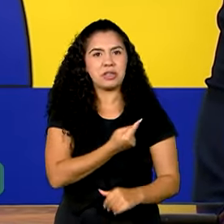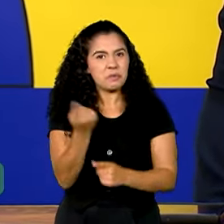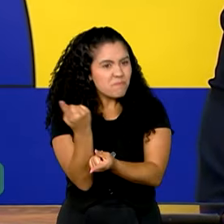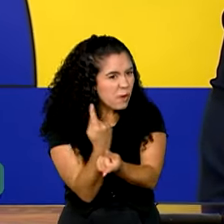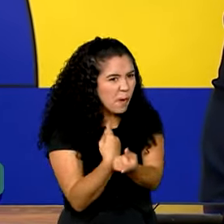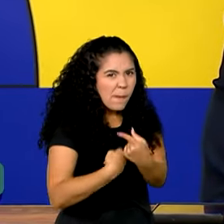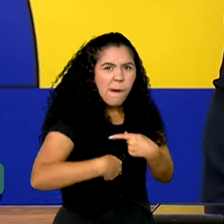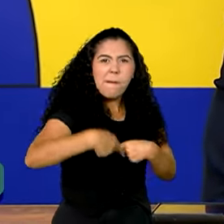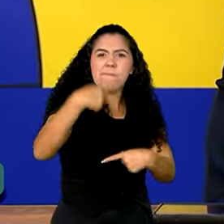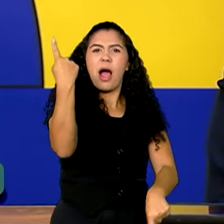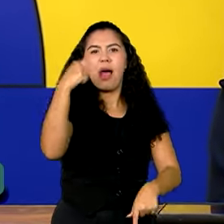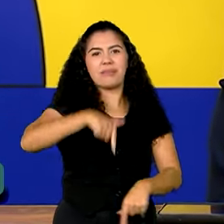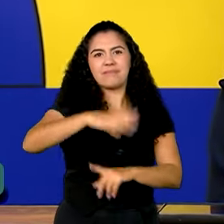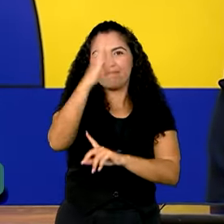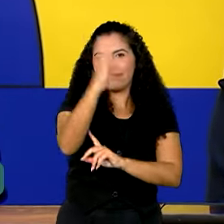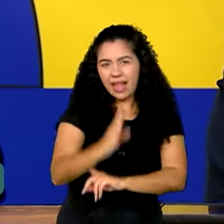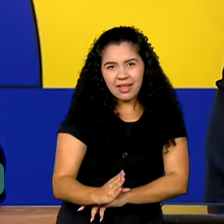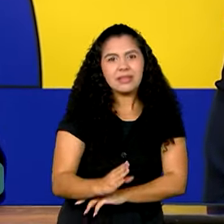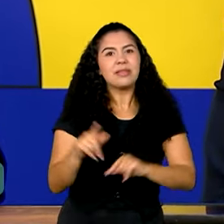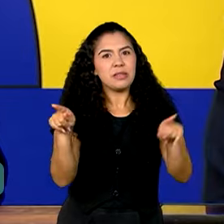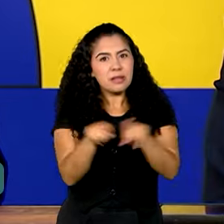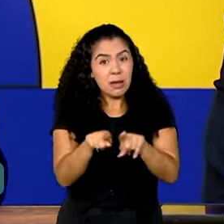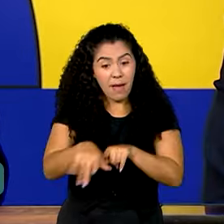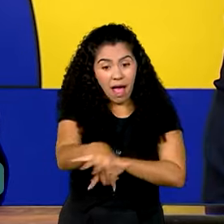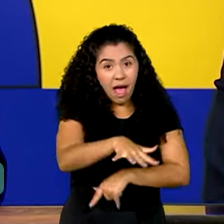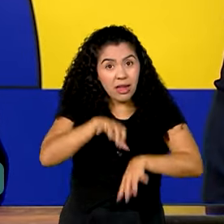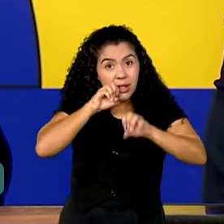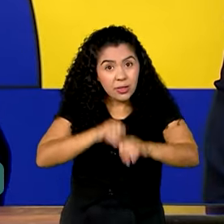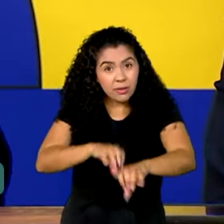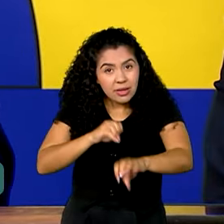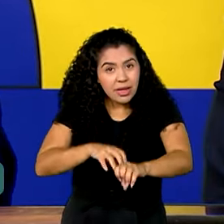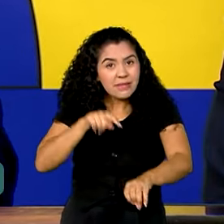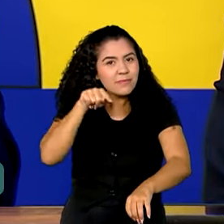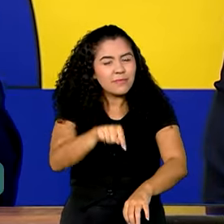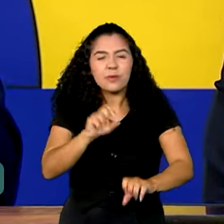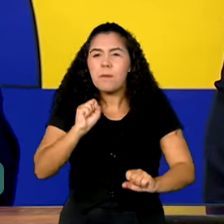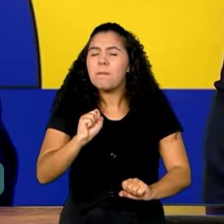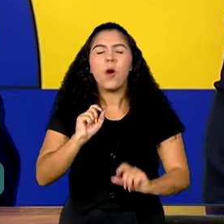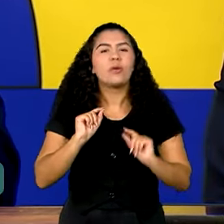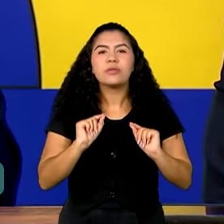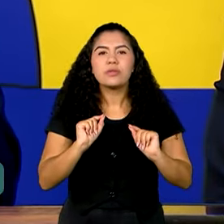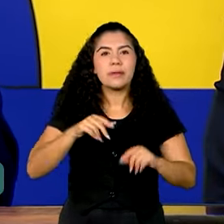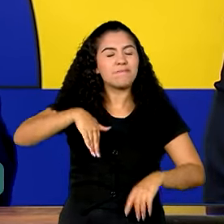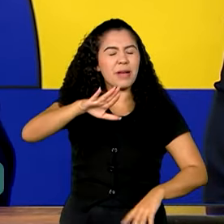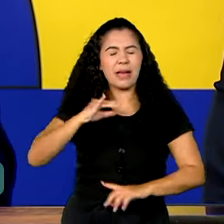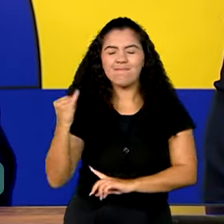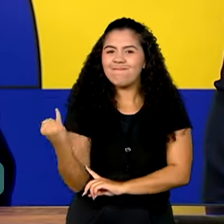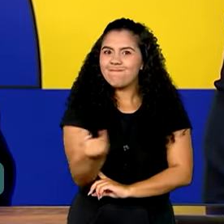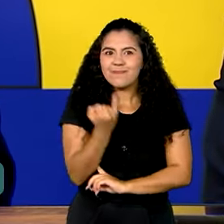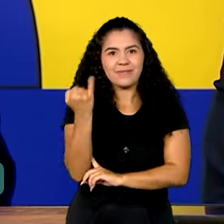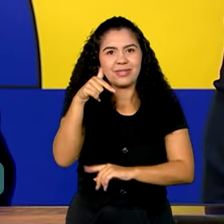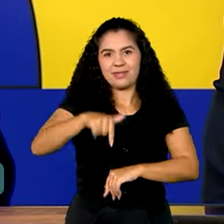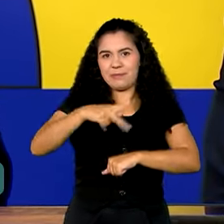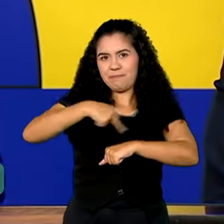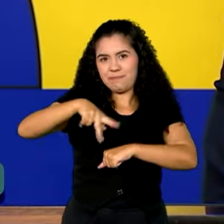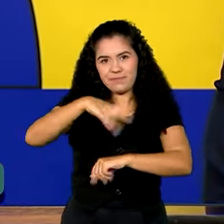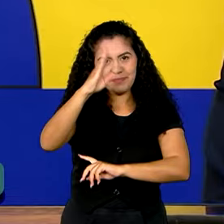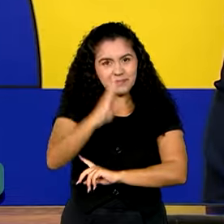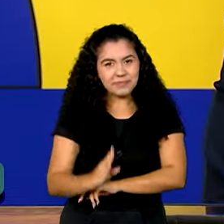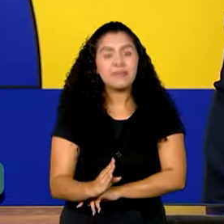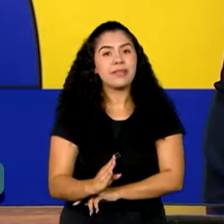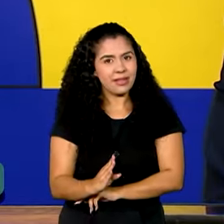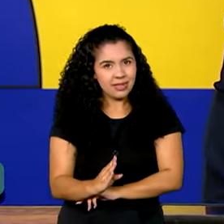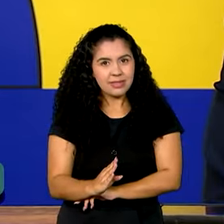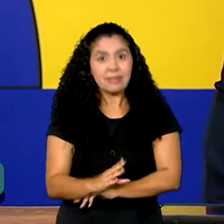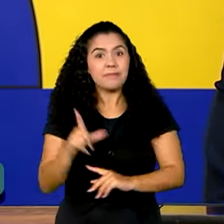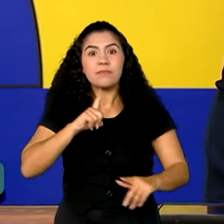puta cabeça e fazer da educação a coisa mais importante desse país. Não há